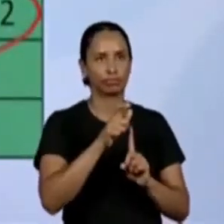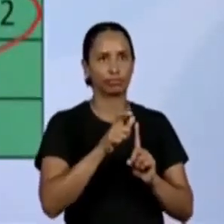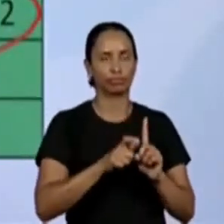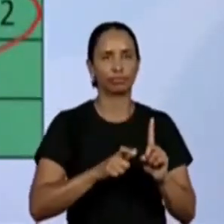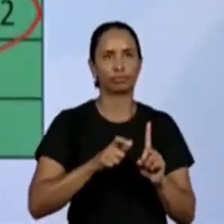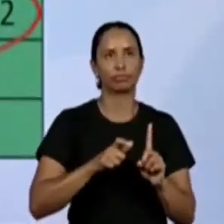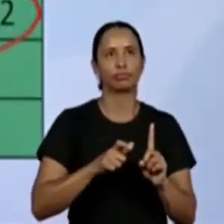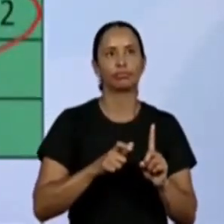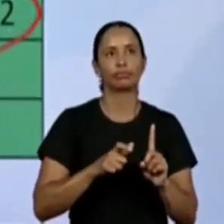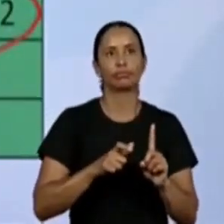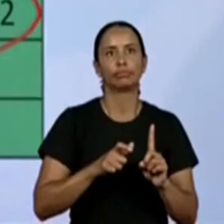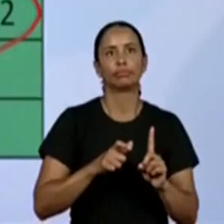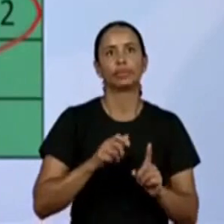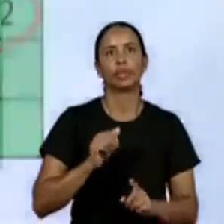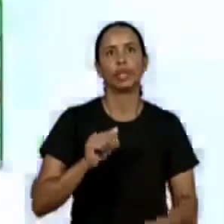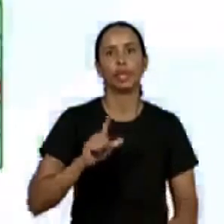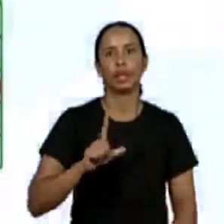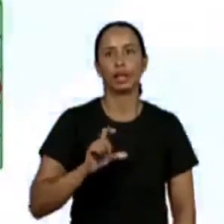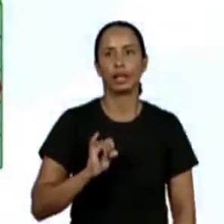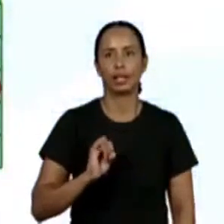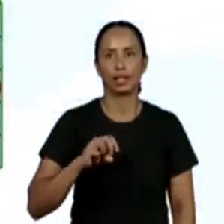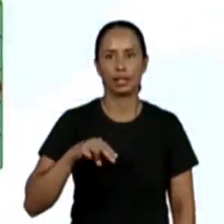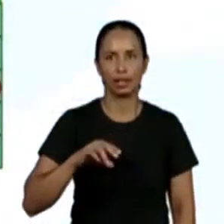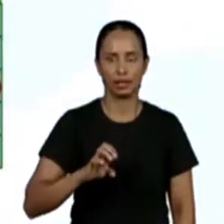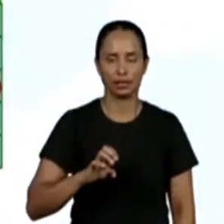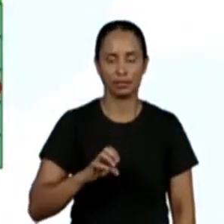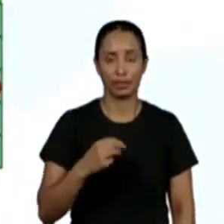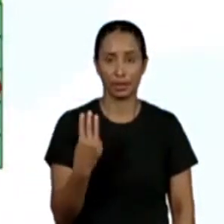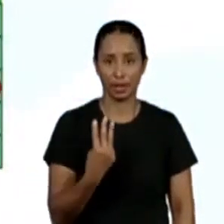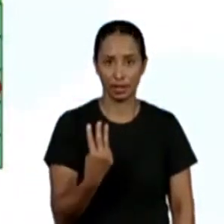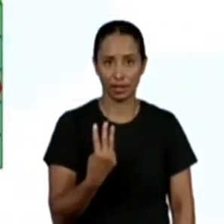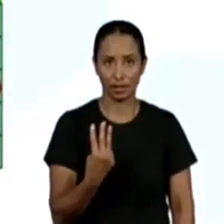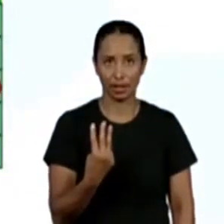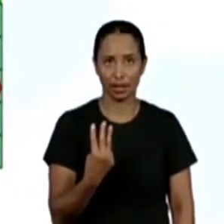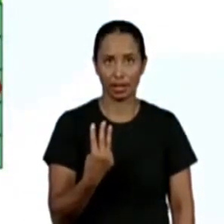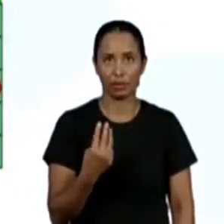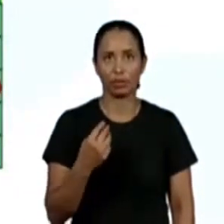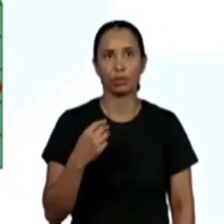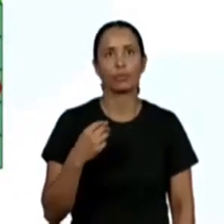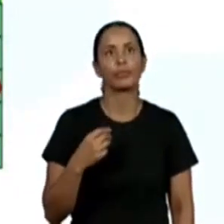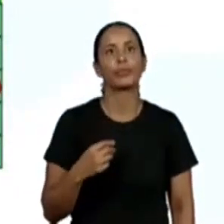o do Marcelo, ó, que é o menor número, que é o